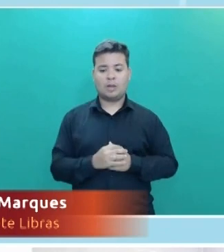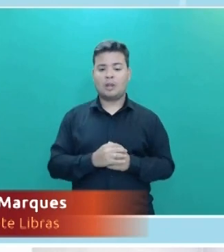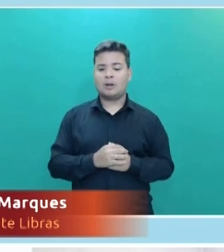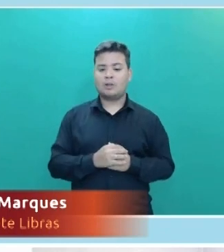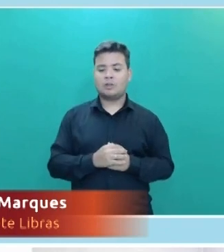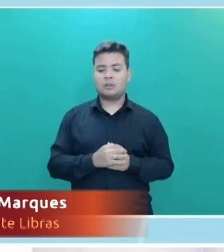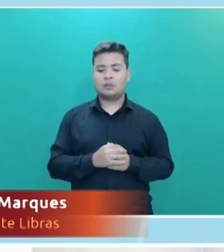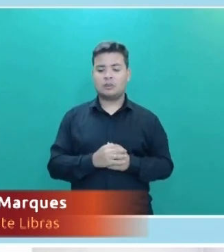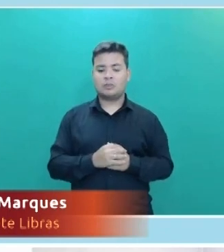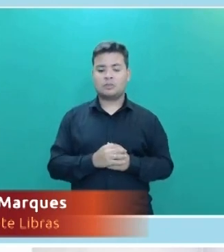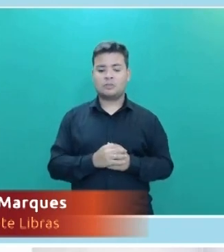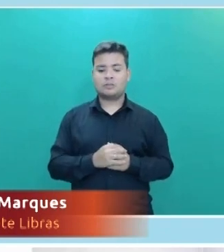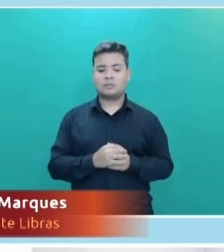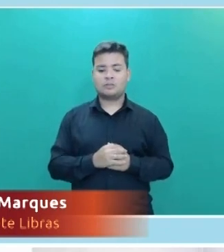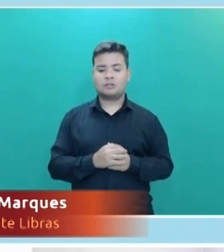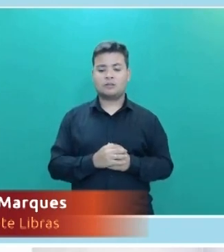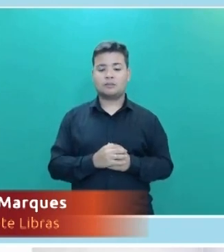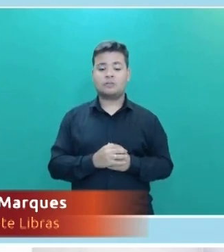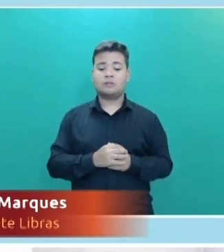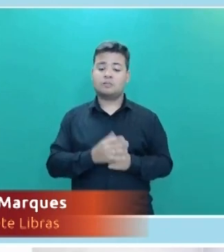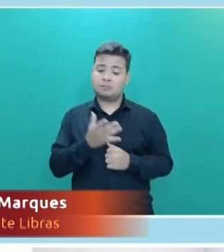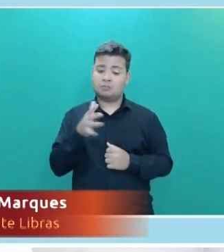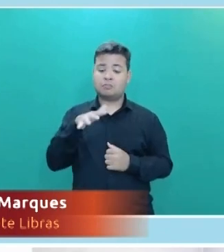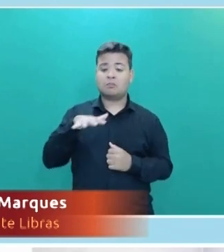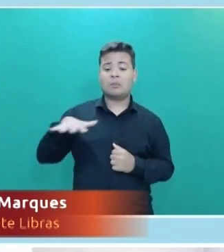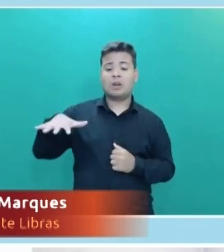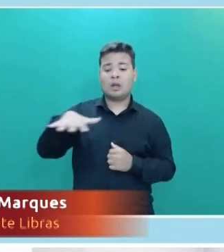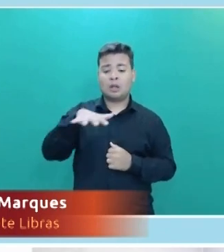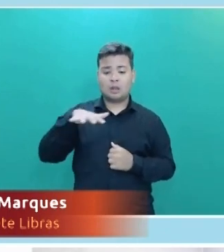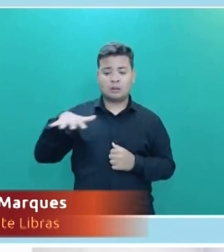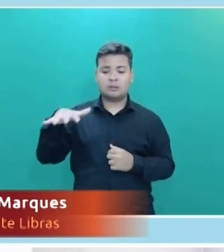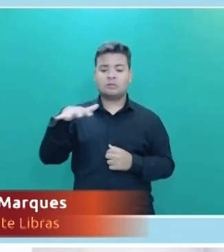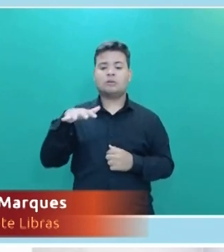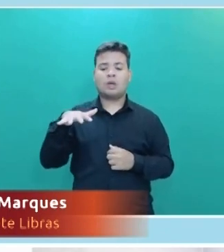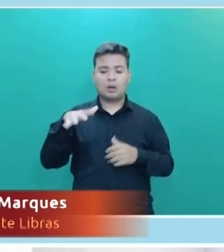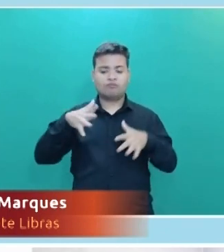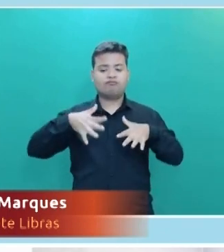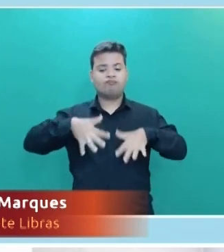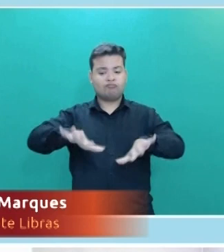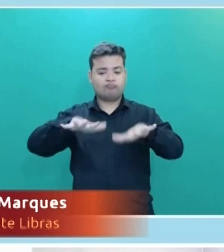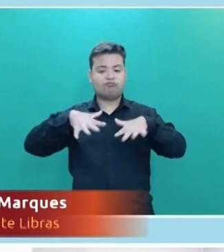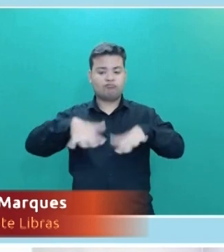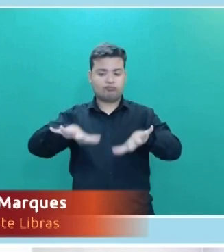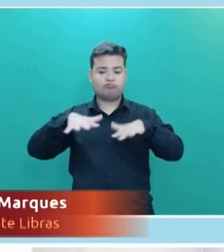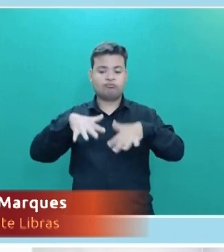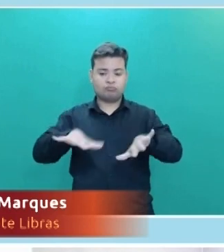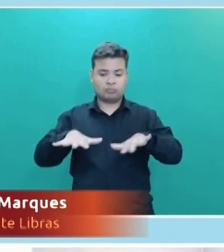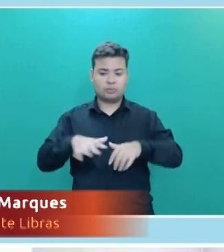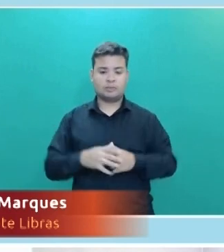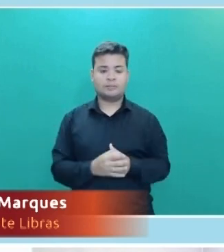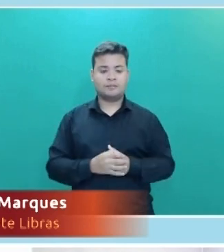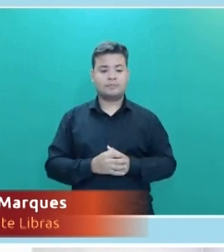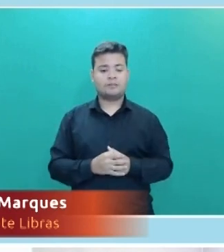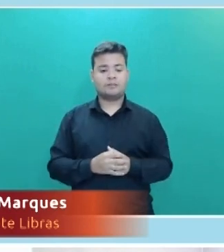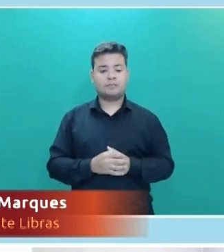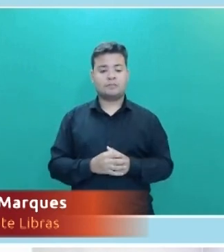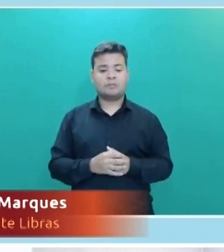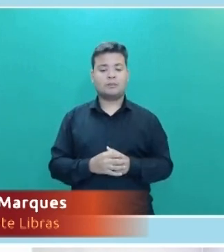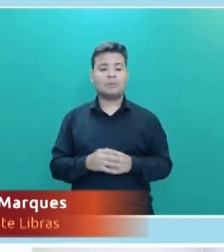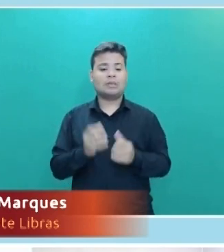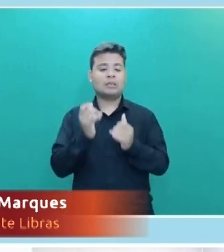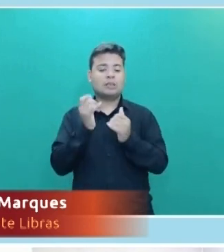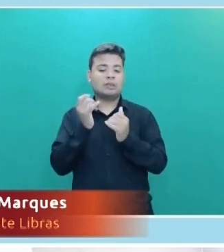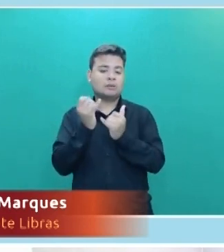Que é na área da confecção, e o que a Garibaldi está na área do